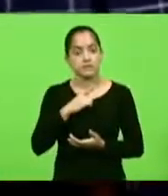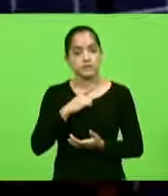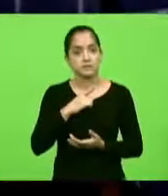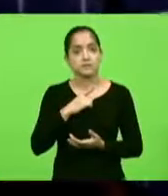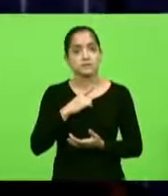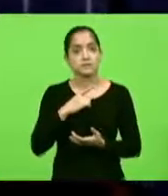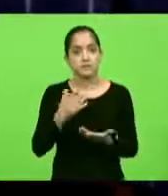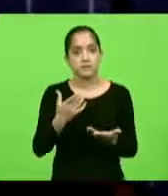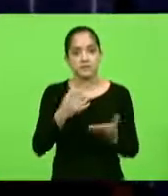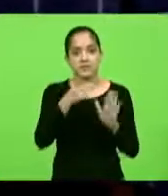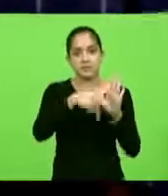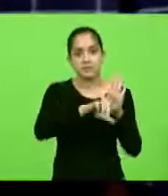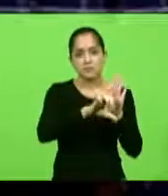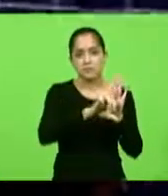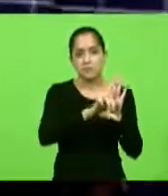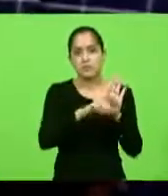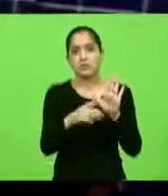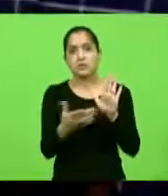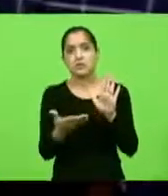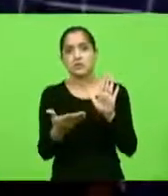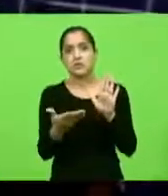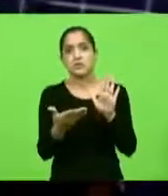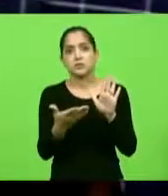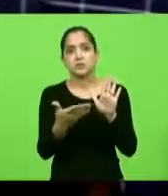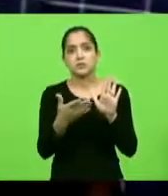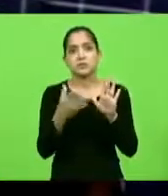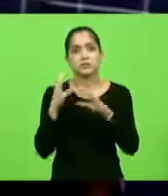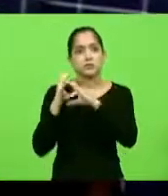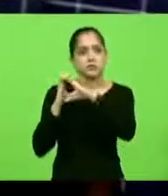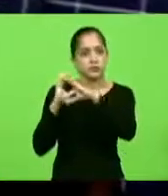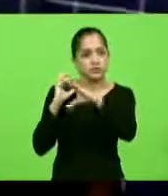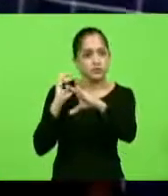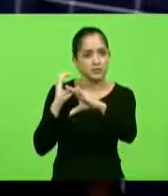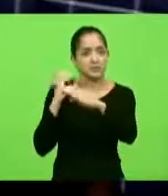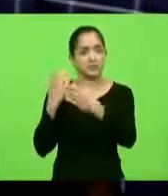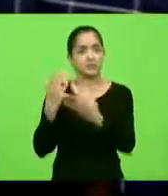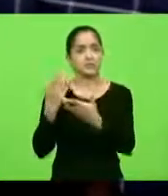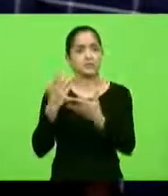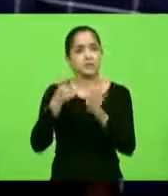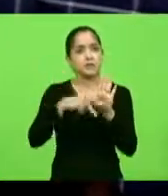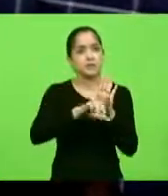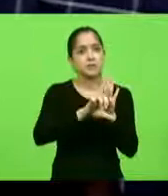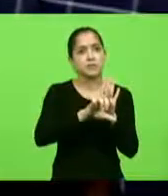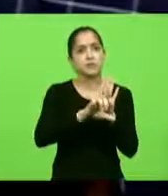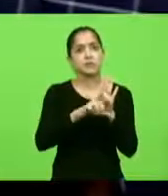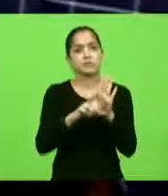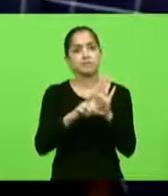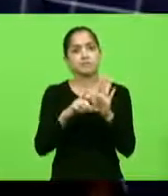Tem coisa nesses projetos de engenharia, nesses projetos. Meu Deus,